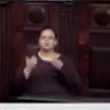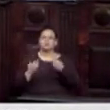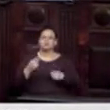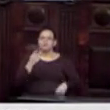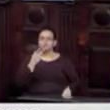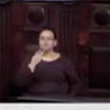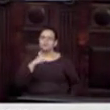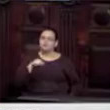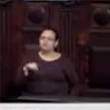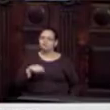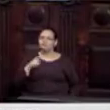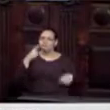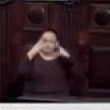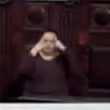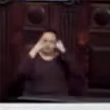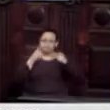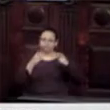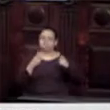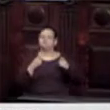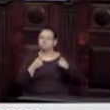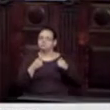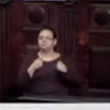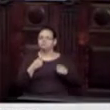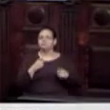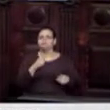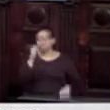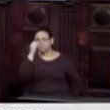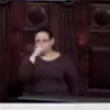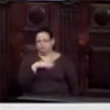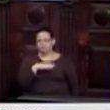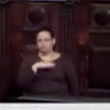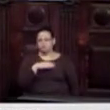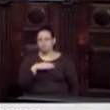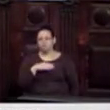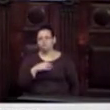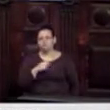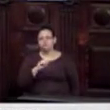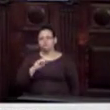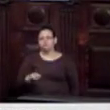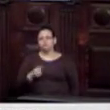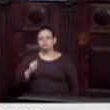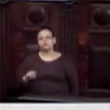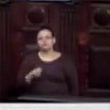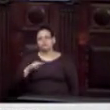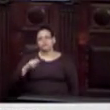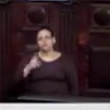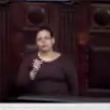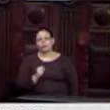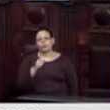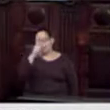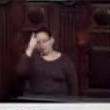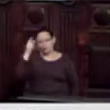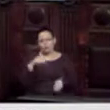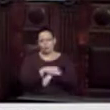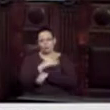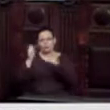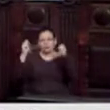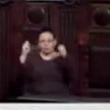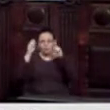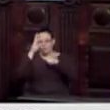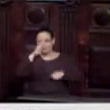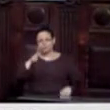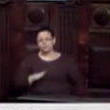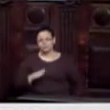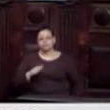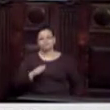Essa é uma das violências, essa é uma das brutalidades que está levando milhões e milhões de pessoas às ruas por esse Brasil afora,